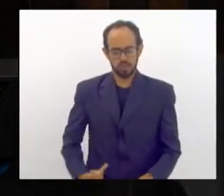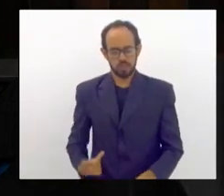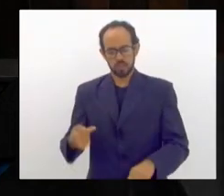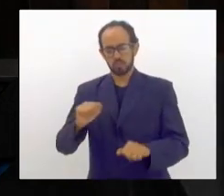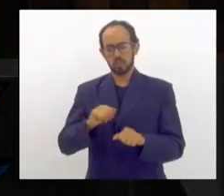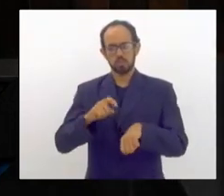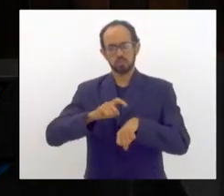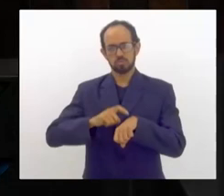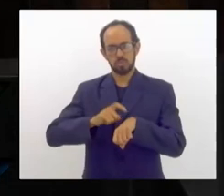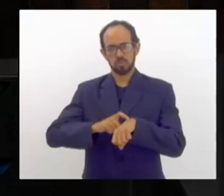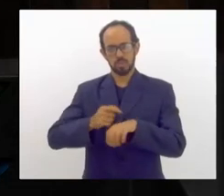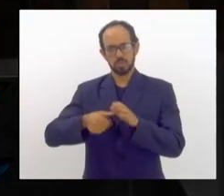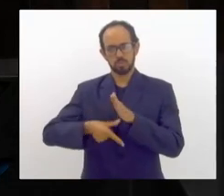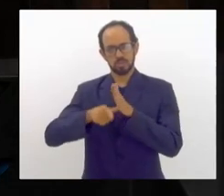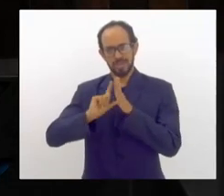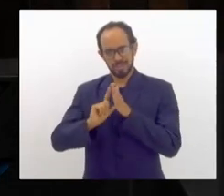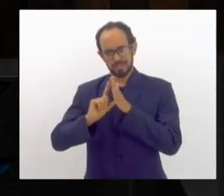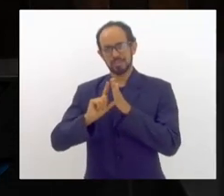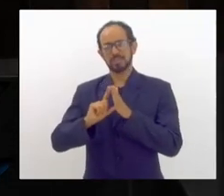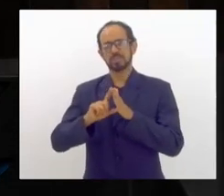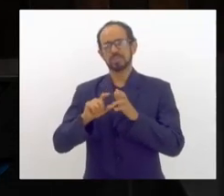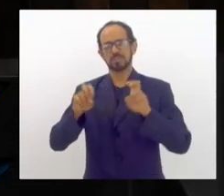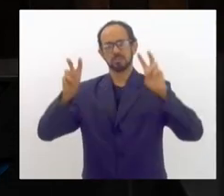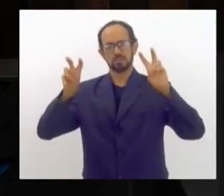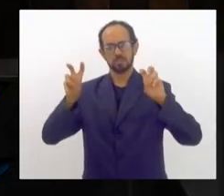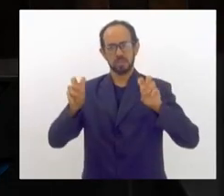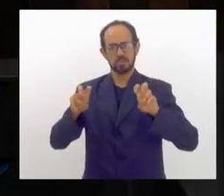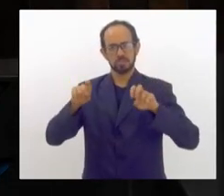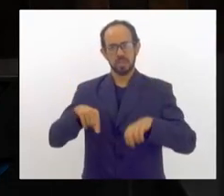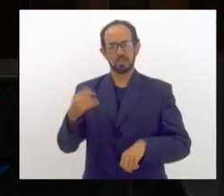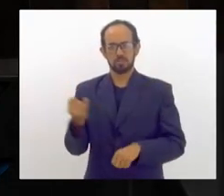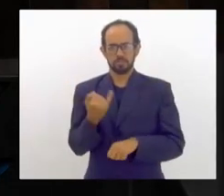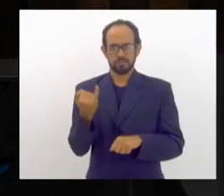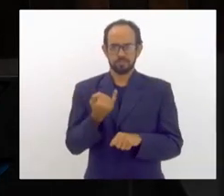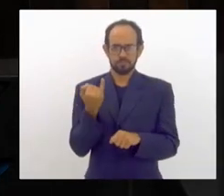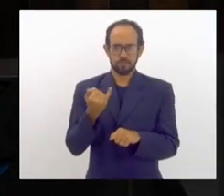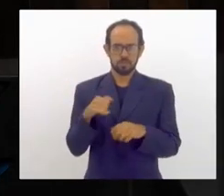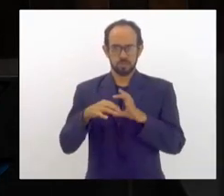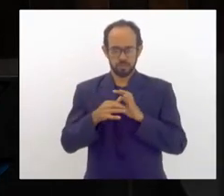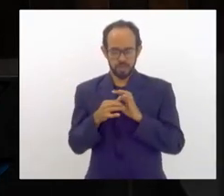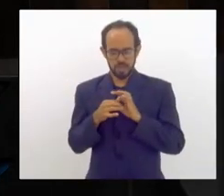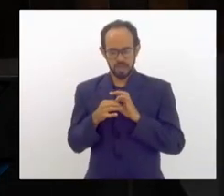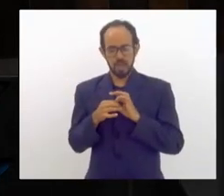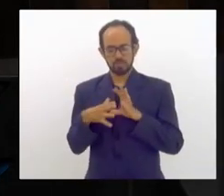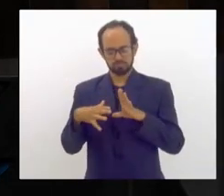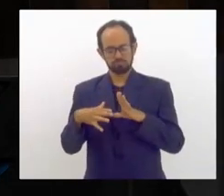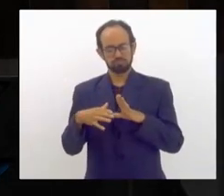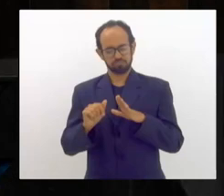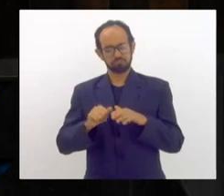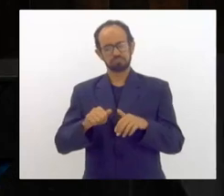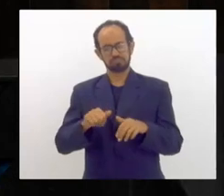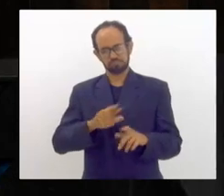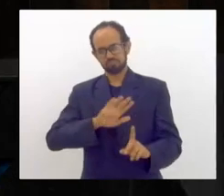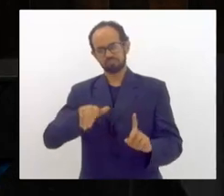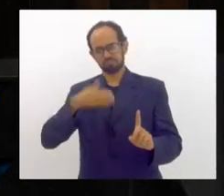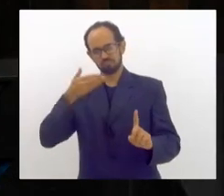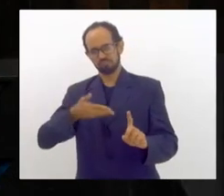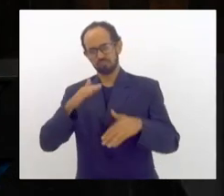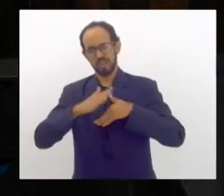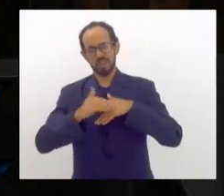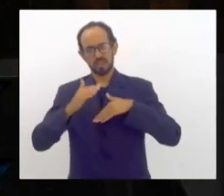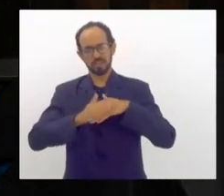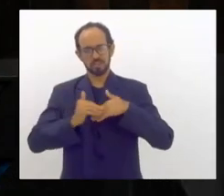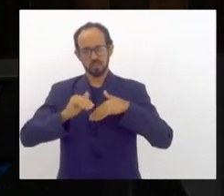antecedem as composições das comissões temáticas é fundamental, e ter o aval do governador e o carinho do governador e o